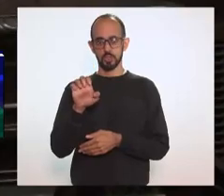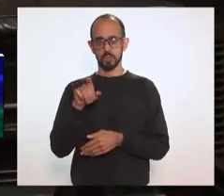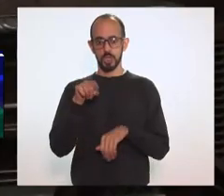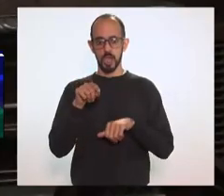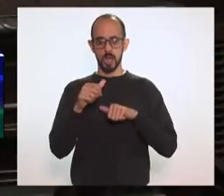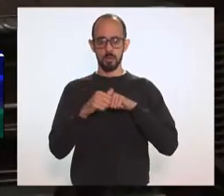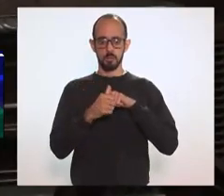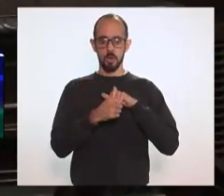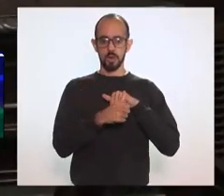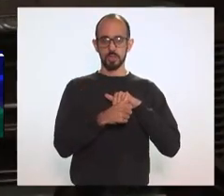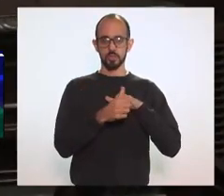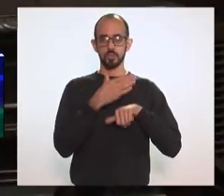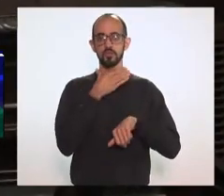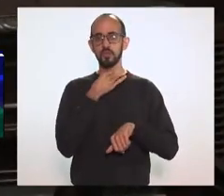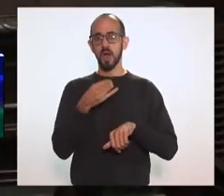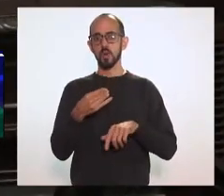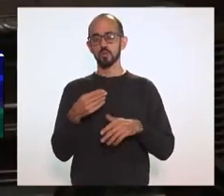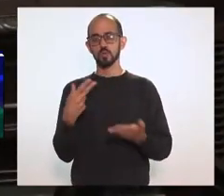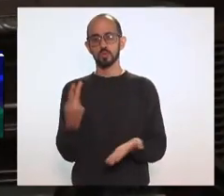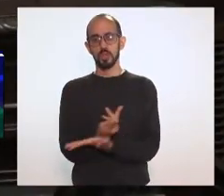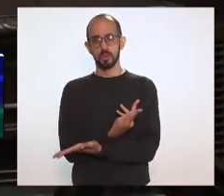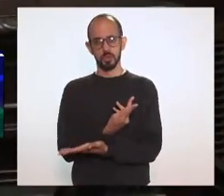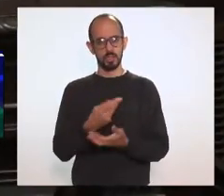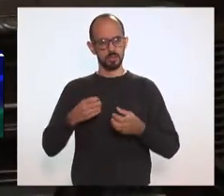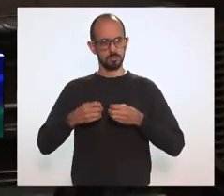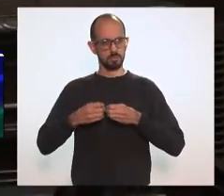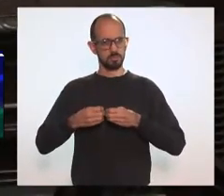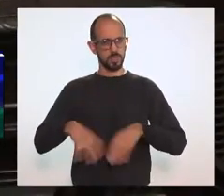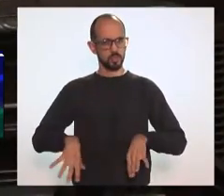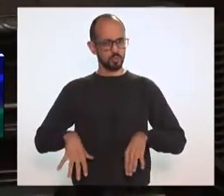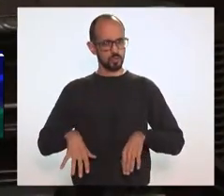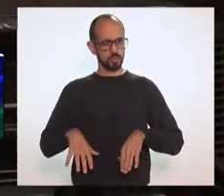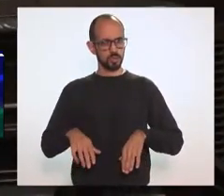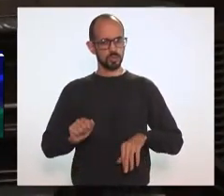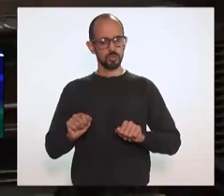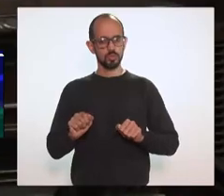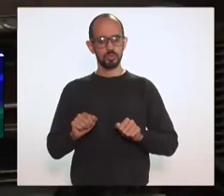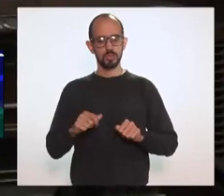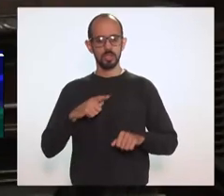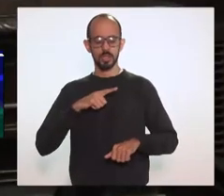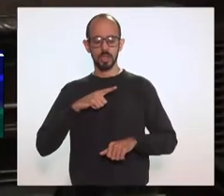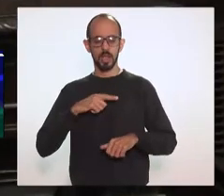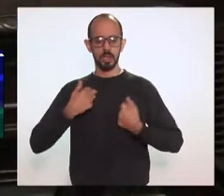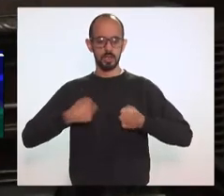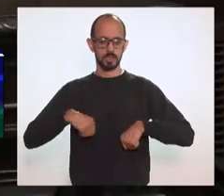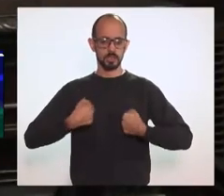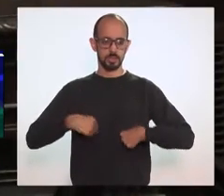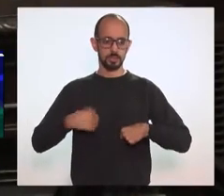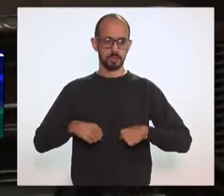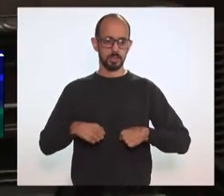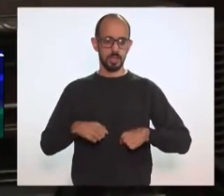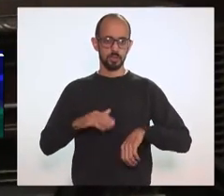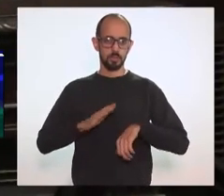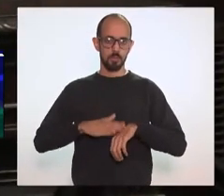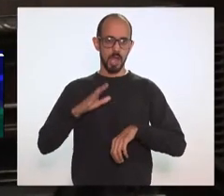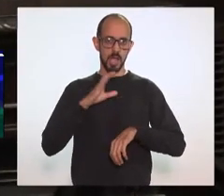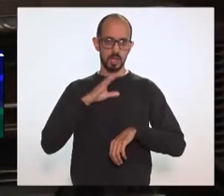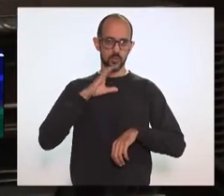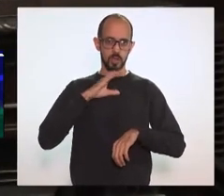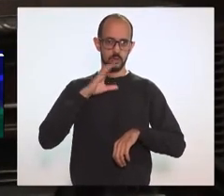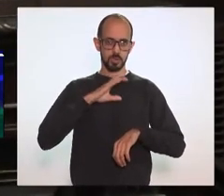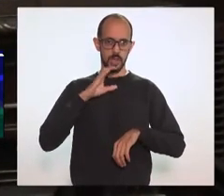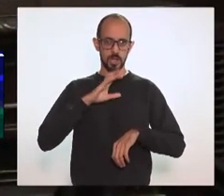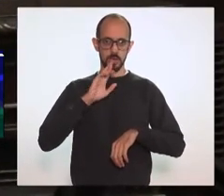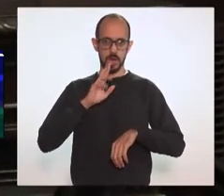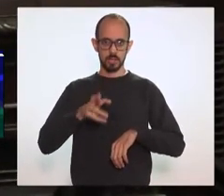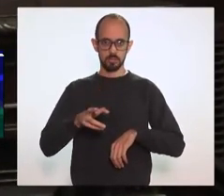e que geram muita dor de cabeça, muitos prejuízos, e que cada vez mais se impõe a necessidade de uma maior velocidade da